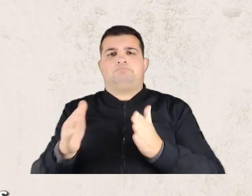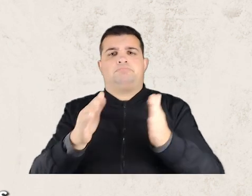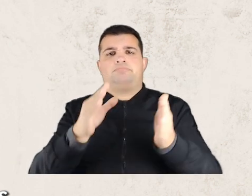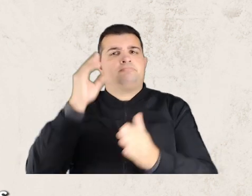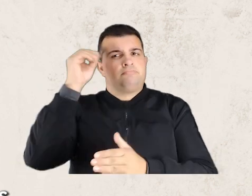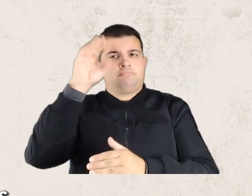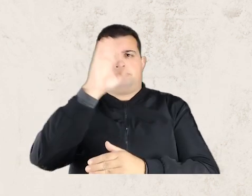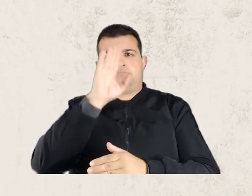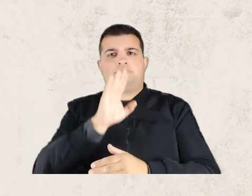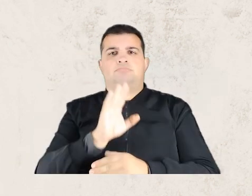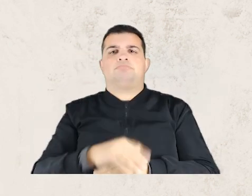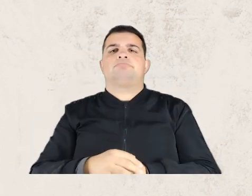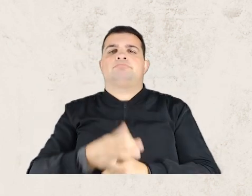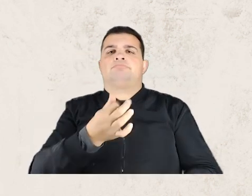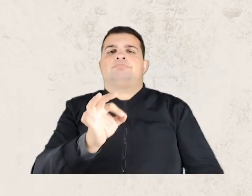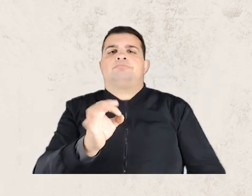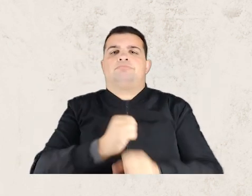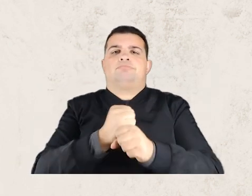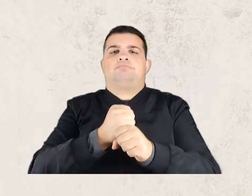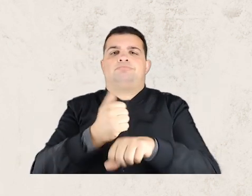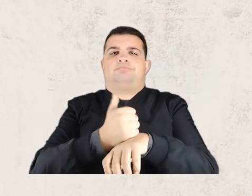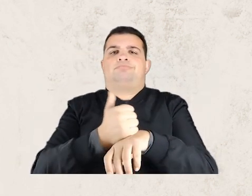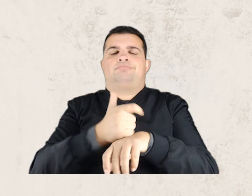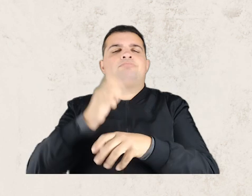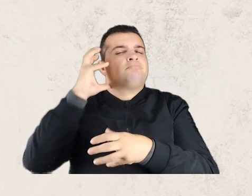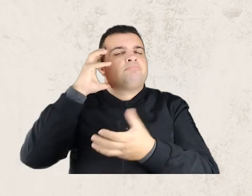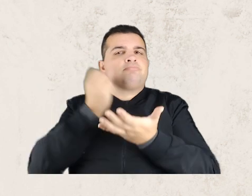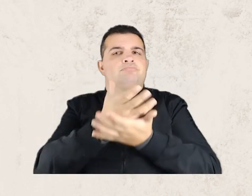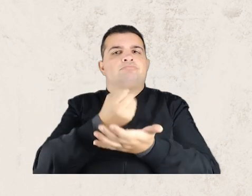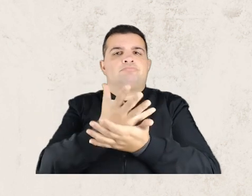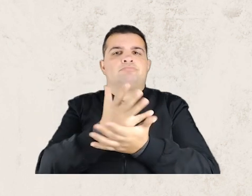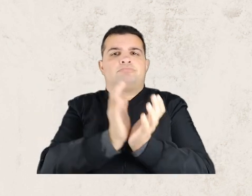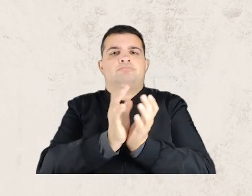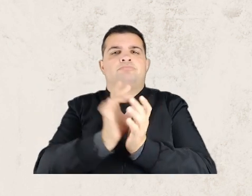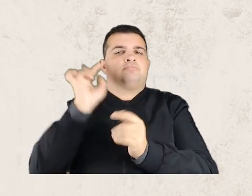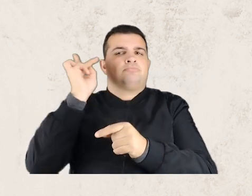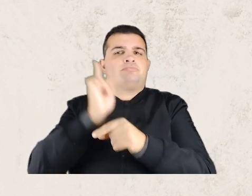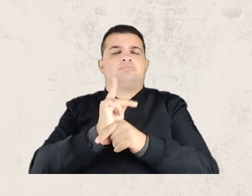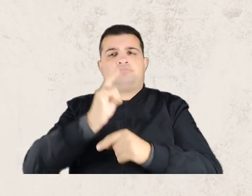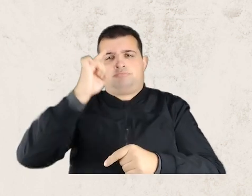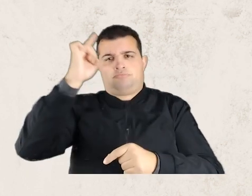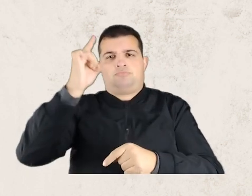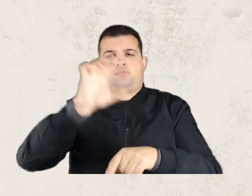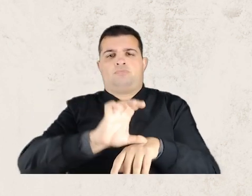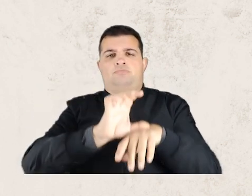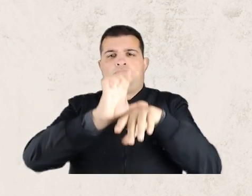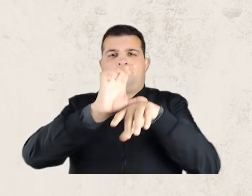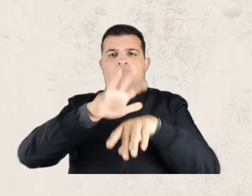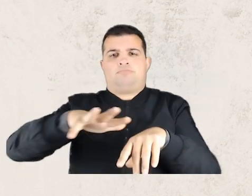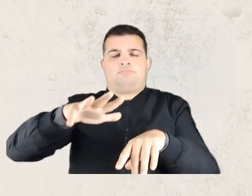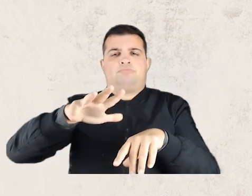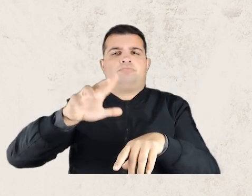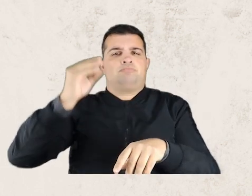as coletividades. Sim, eu acho que não tem mais como, né, a psicologia ficar isenta, né? Caminhos